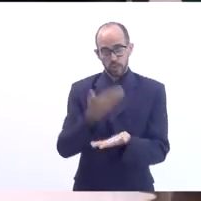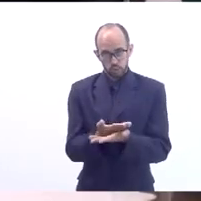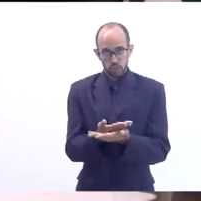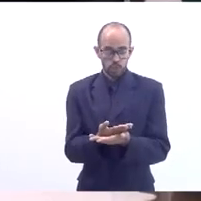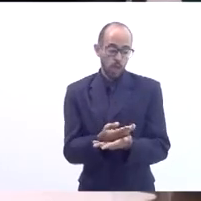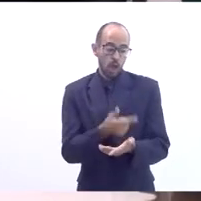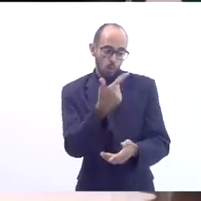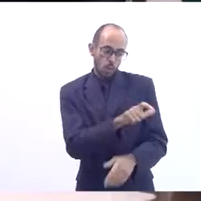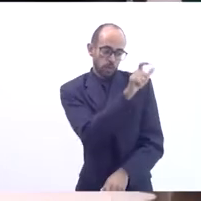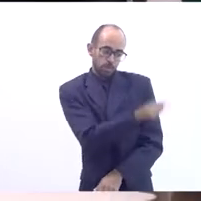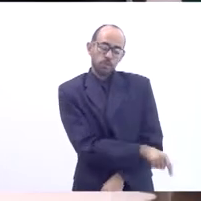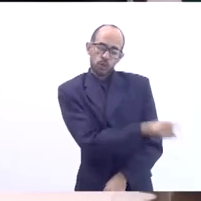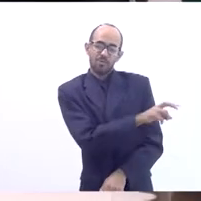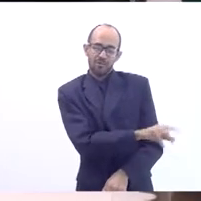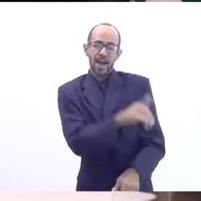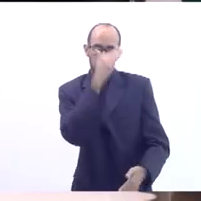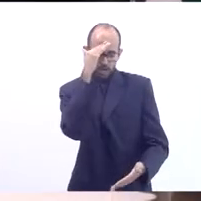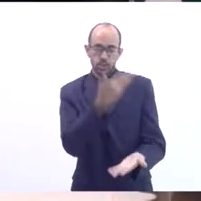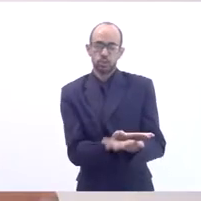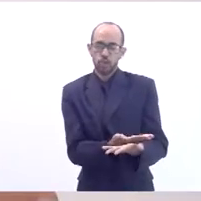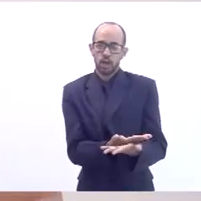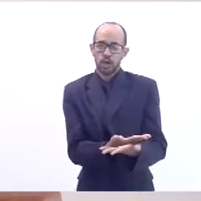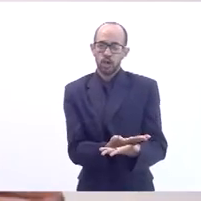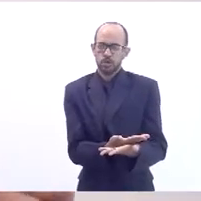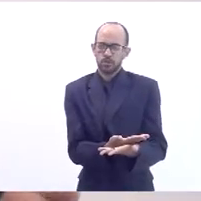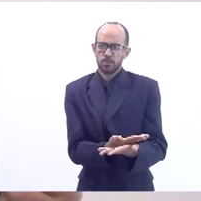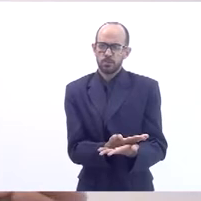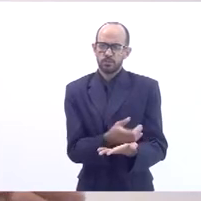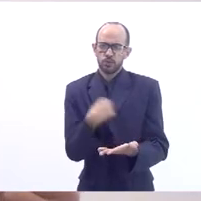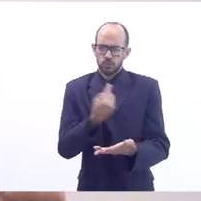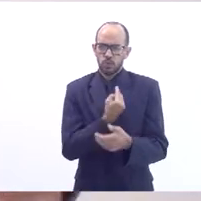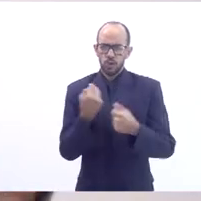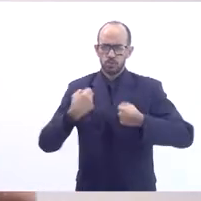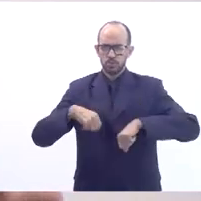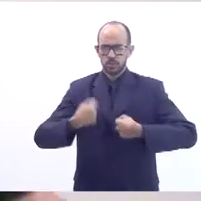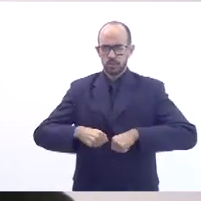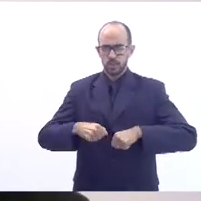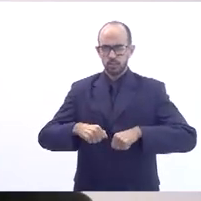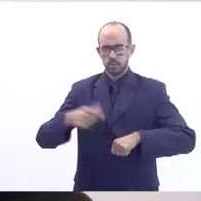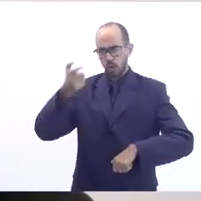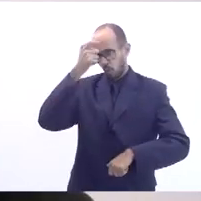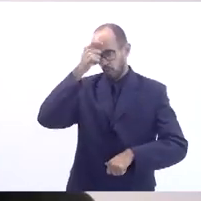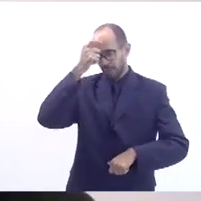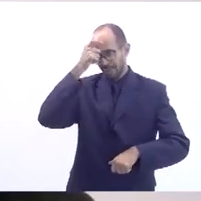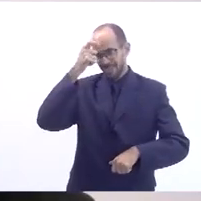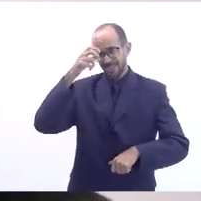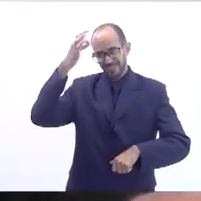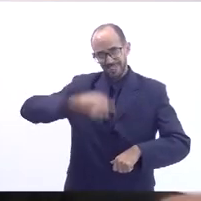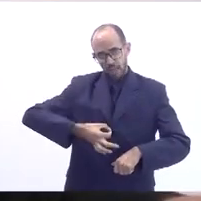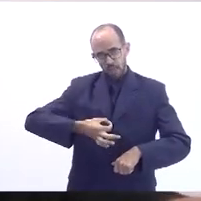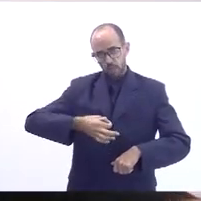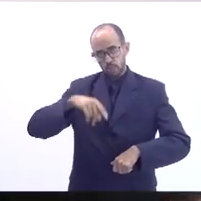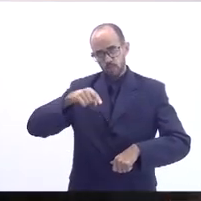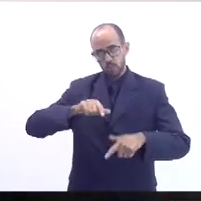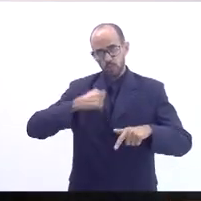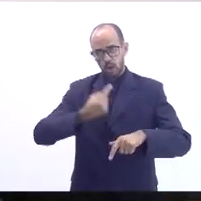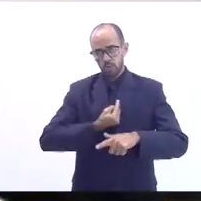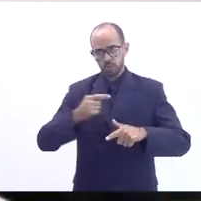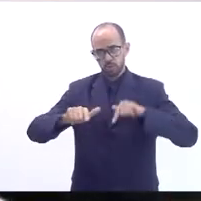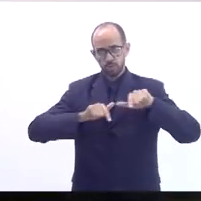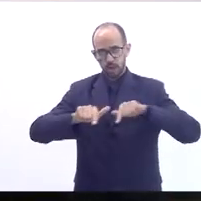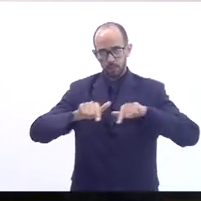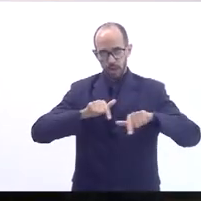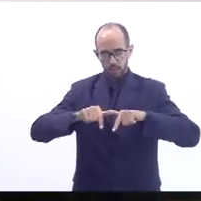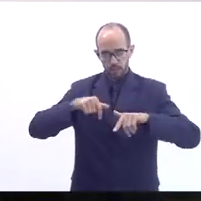você faz as pessoas acreditarem Então a gente tem que ter muito é forte e consciente esse trabalho de esse nosso